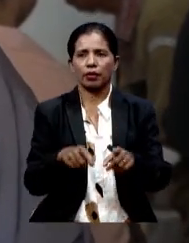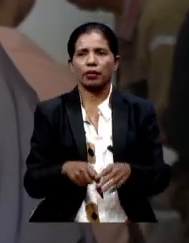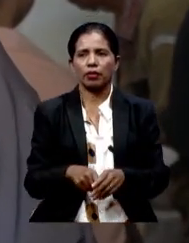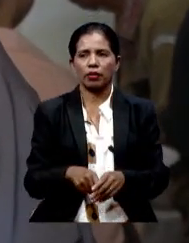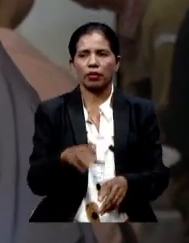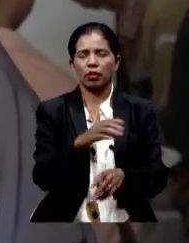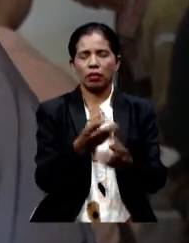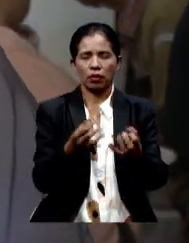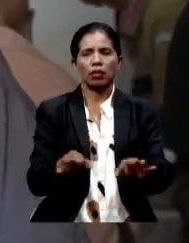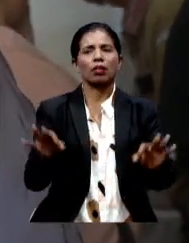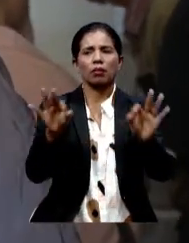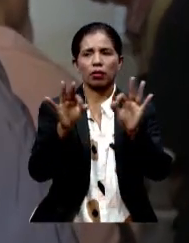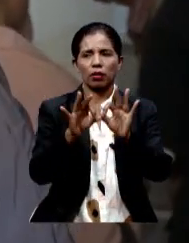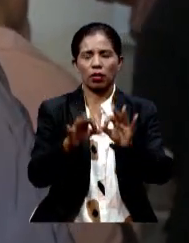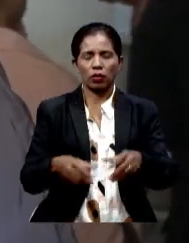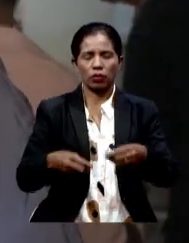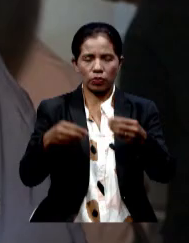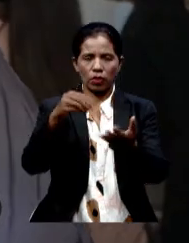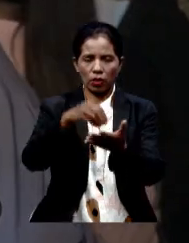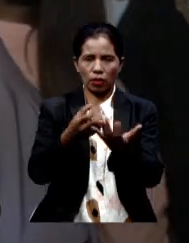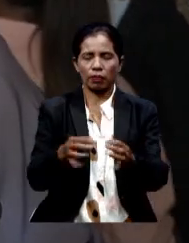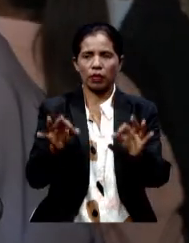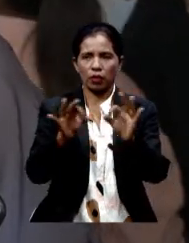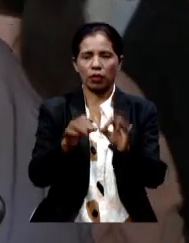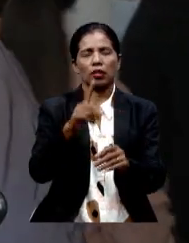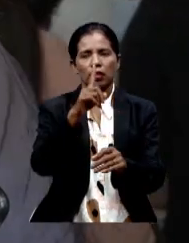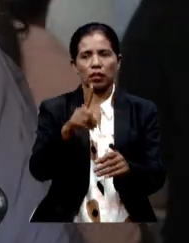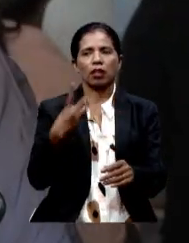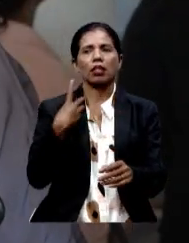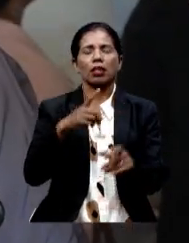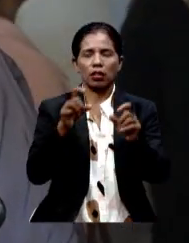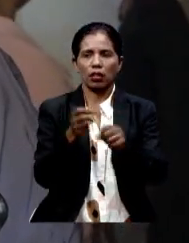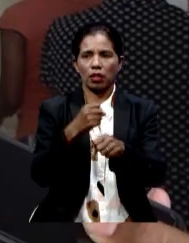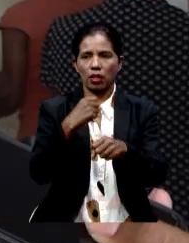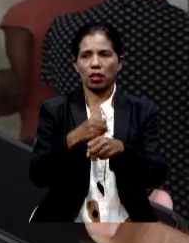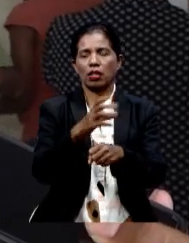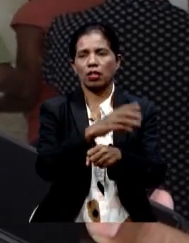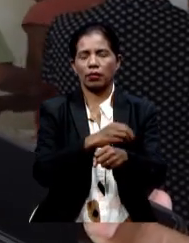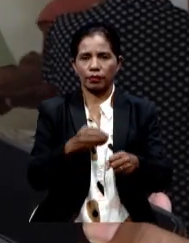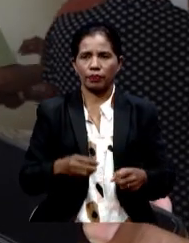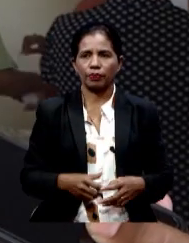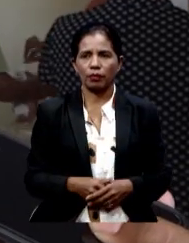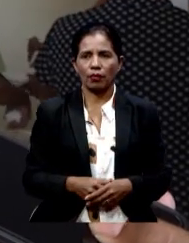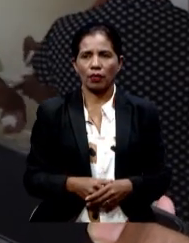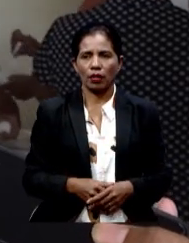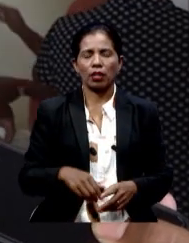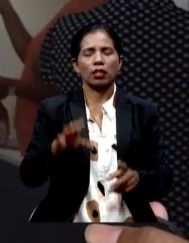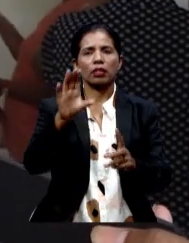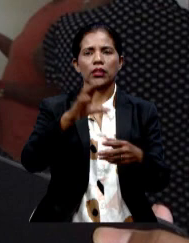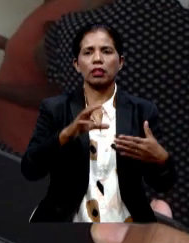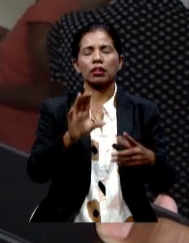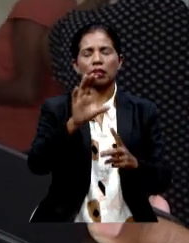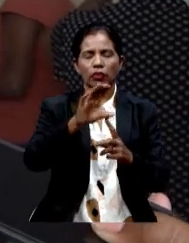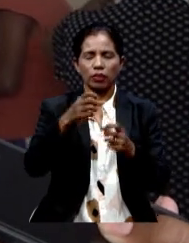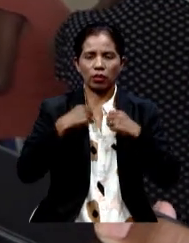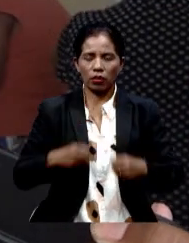ponto importante a tua prioridade e ida falamos mas tem que halo check up regular. Coordenador Saúde na Família